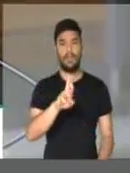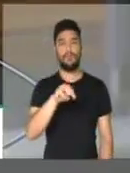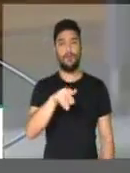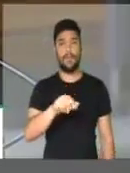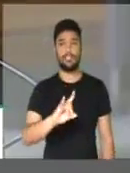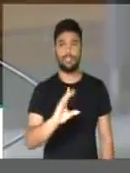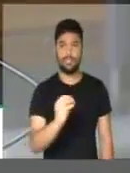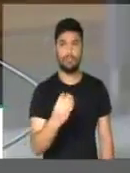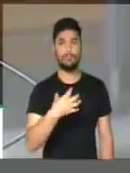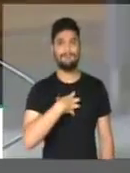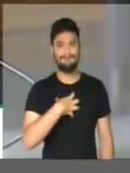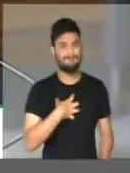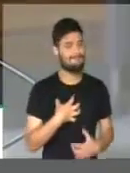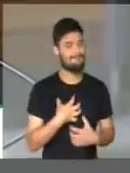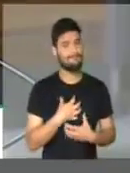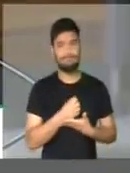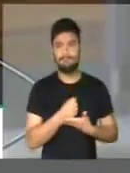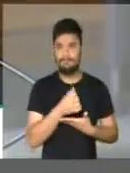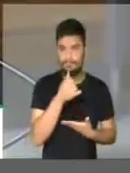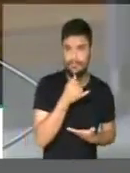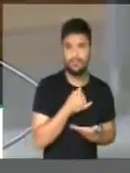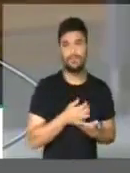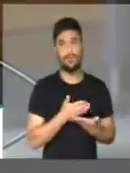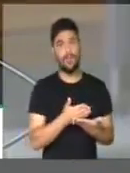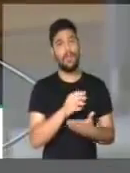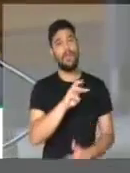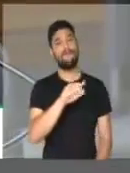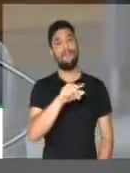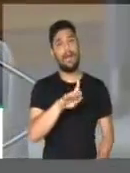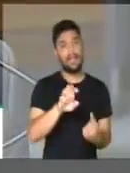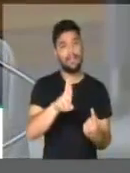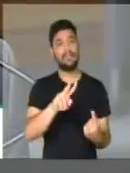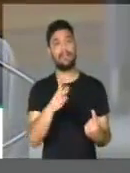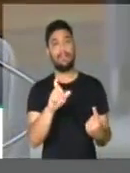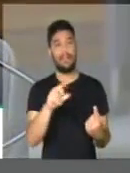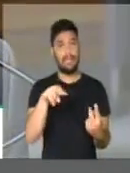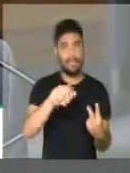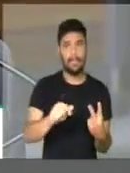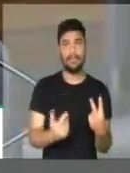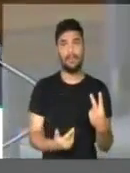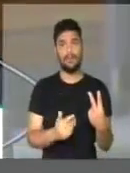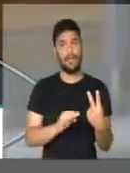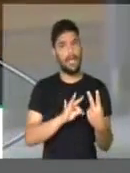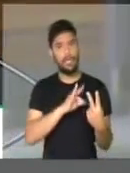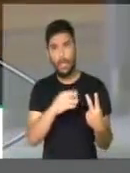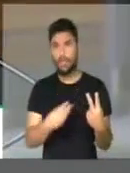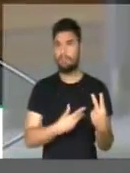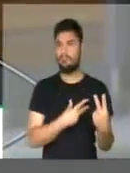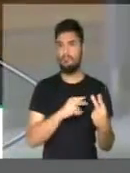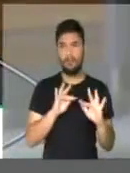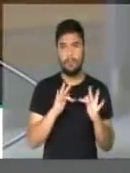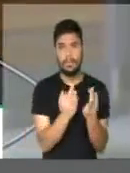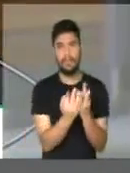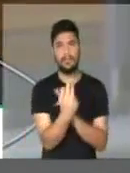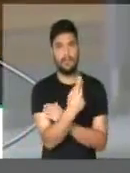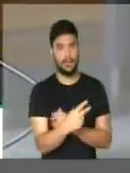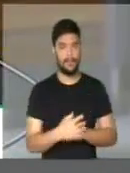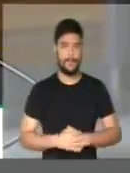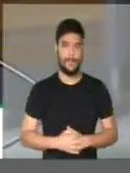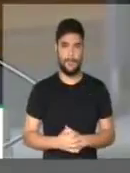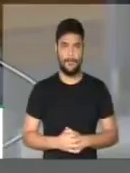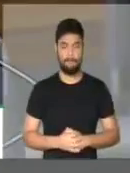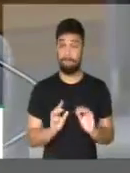meus profundos pesares a essa família do wagner e da helena ea todos da sua família